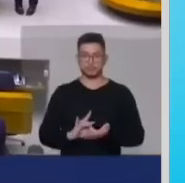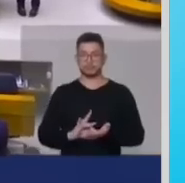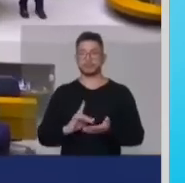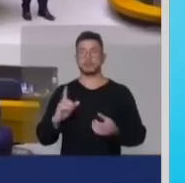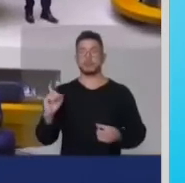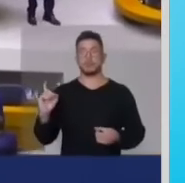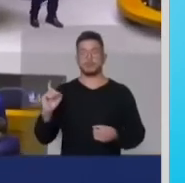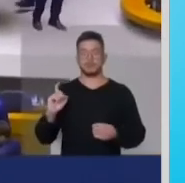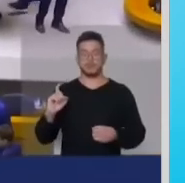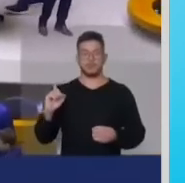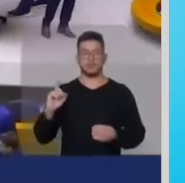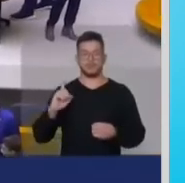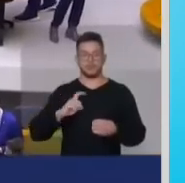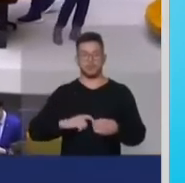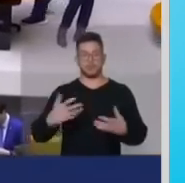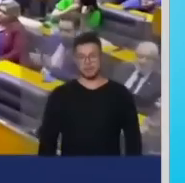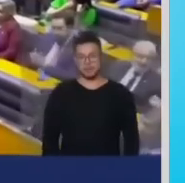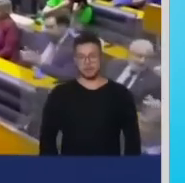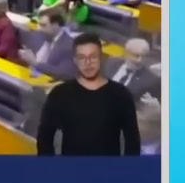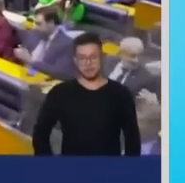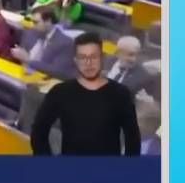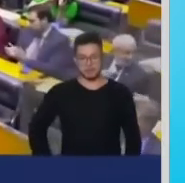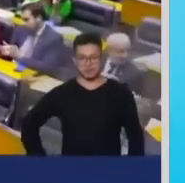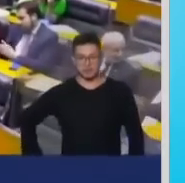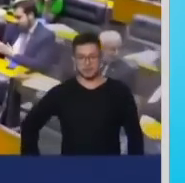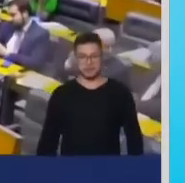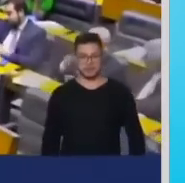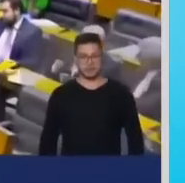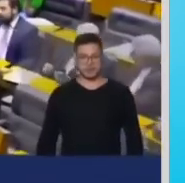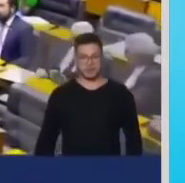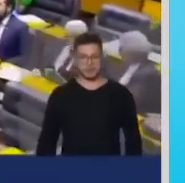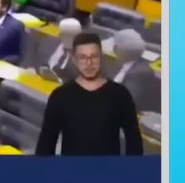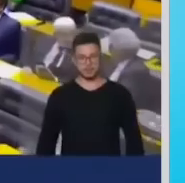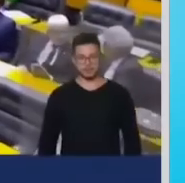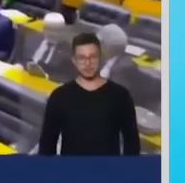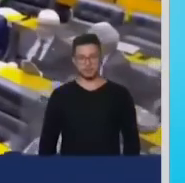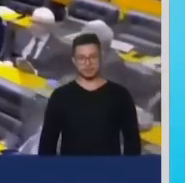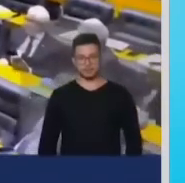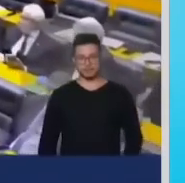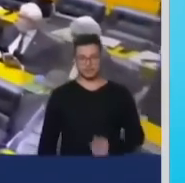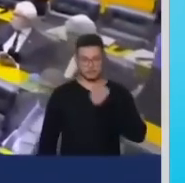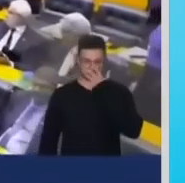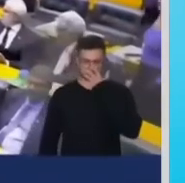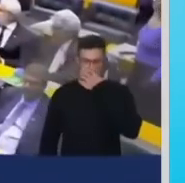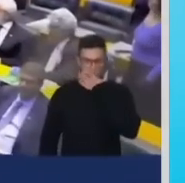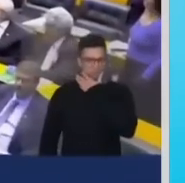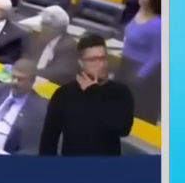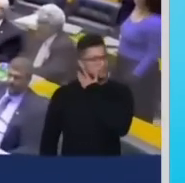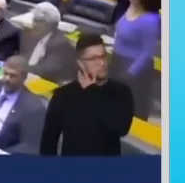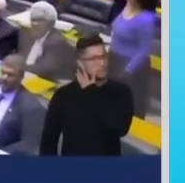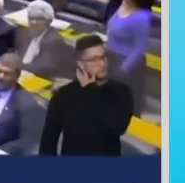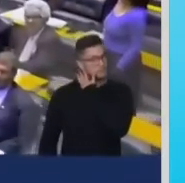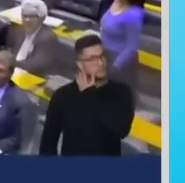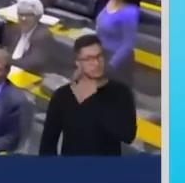comprados a luz do dia tantos deputados Lula já pagou 5,5 bilhões de reais